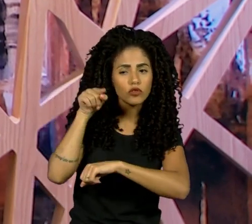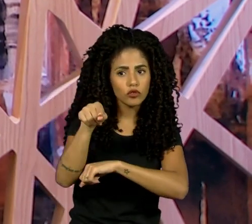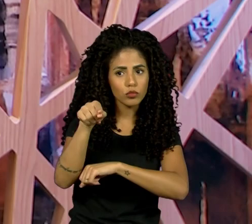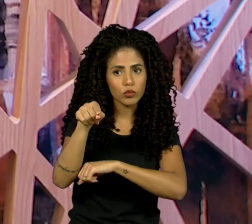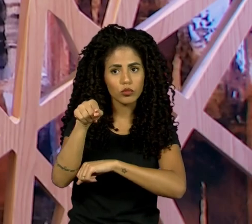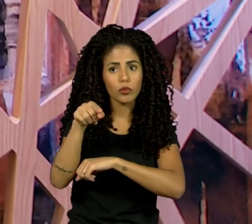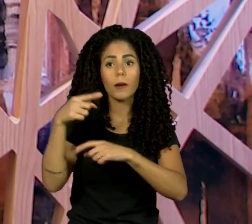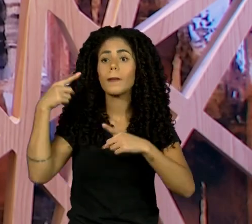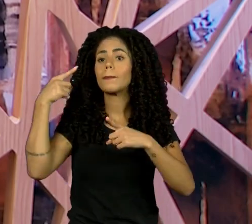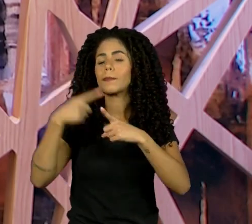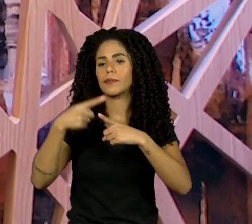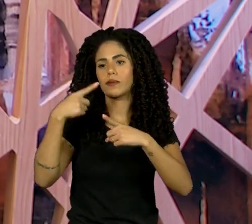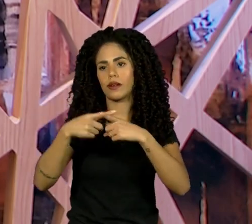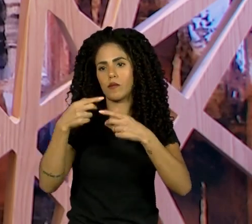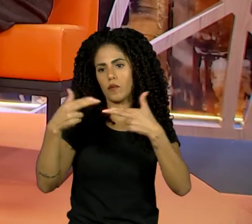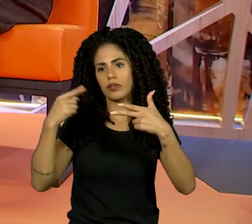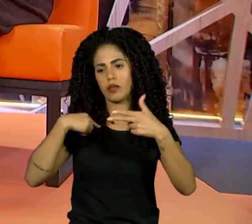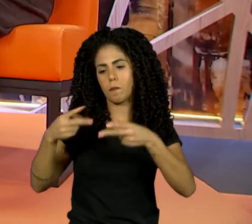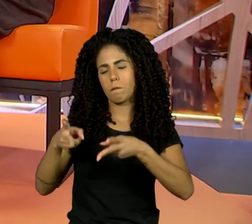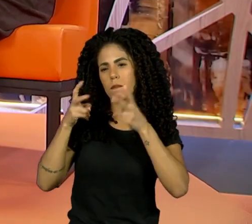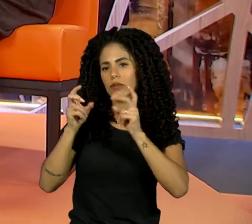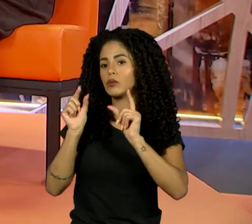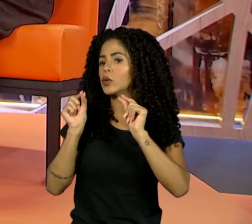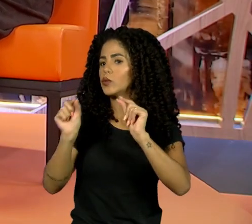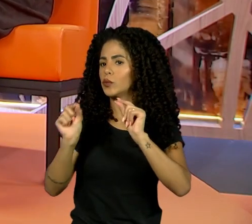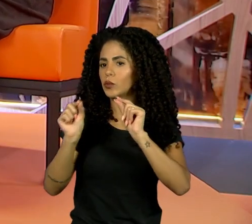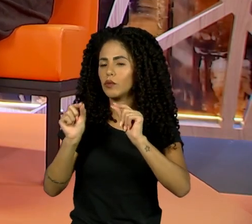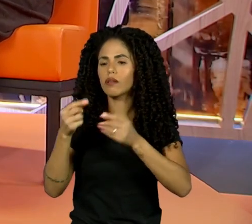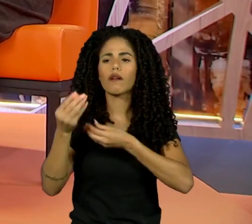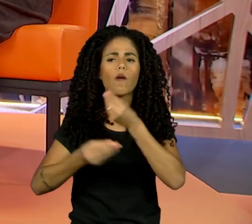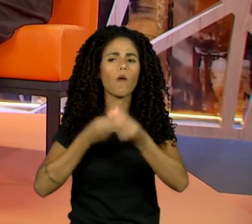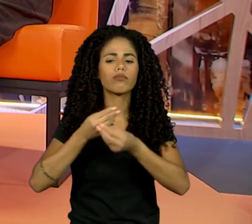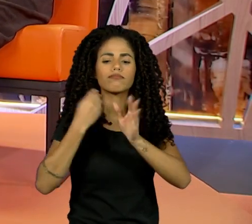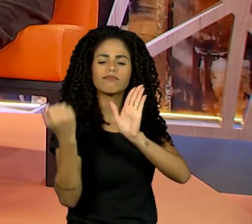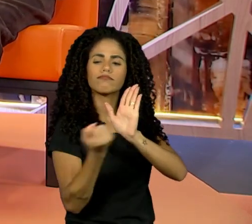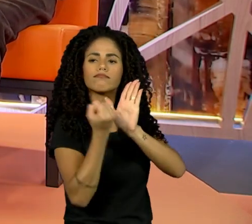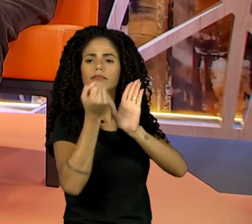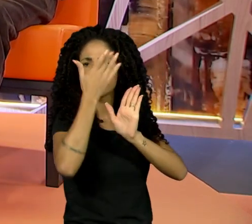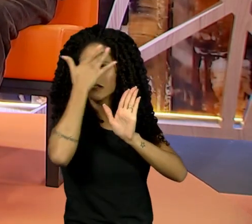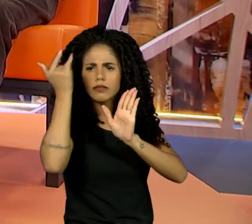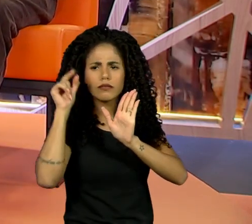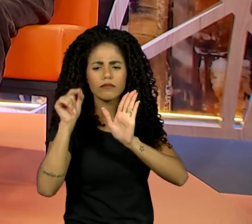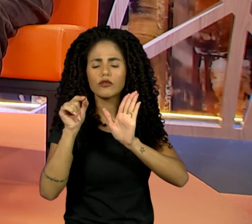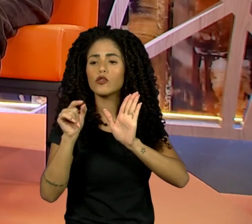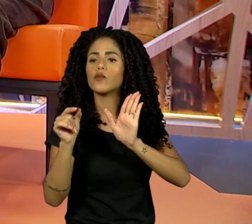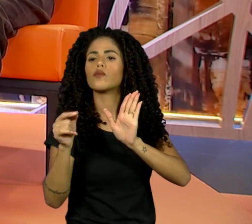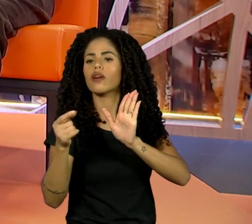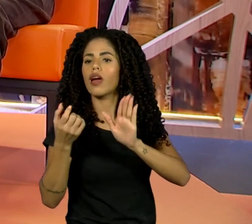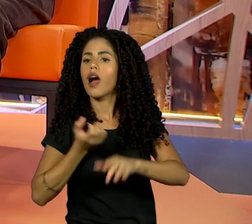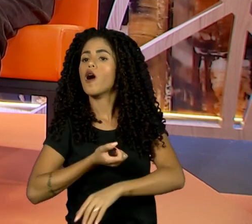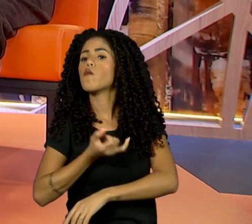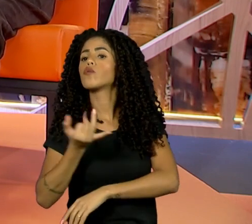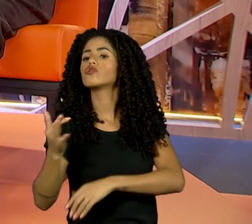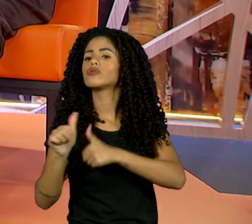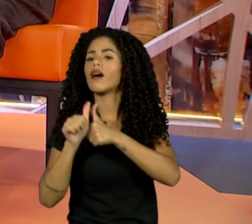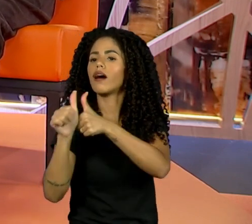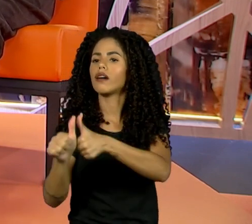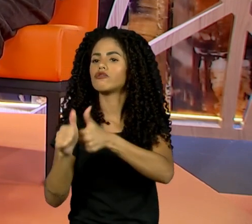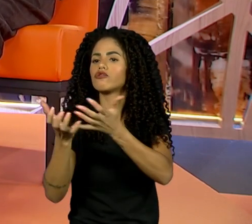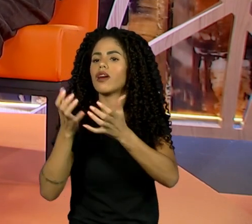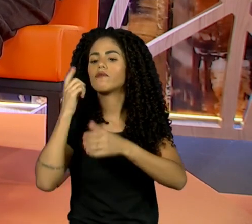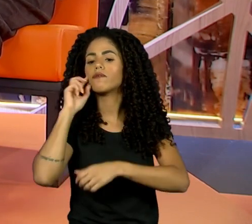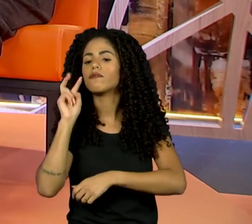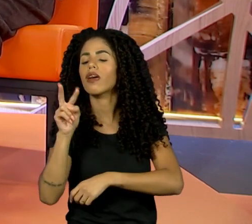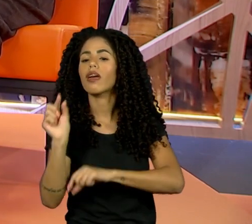né? Porque uma coisa que eu tenho percebido muito ultimamente é como que as marcas elas têm buscado, sim, os números, esses influenciadores que